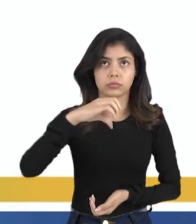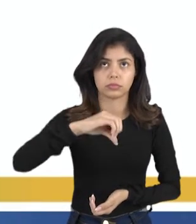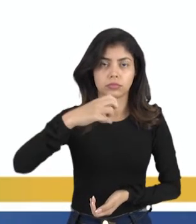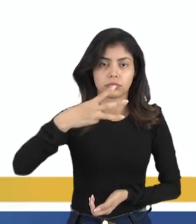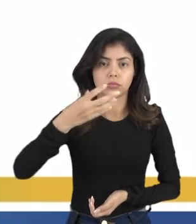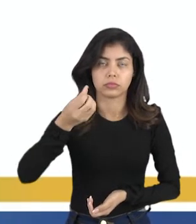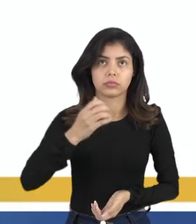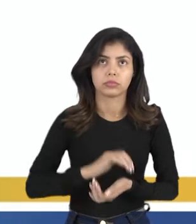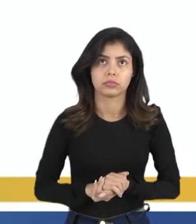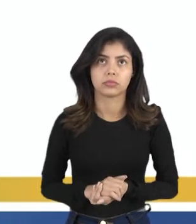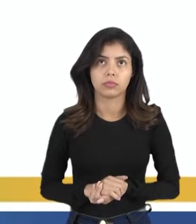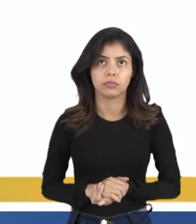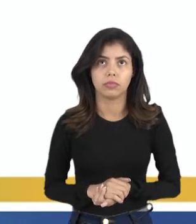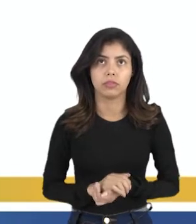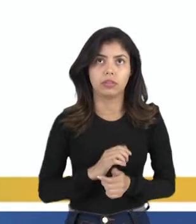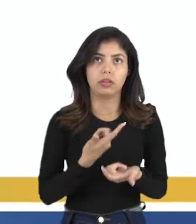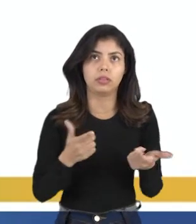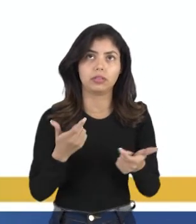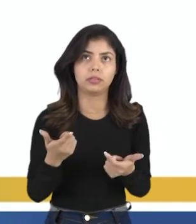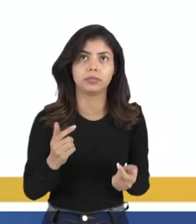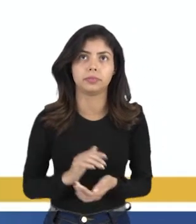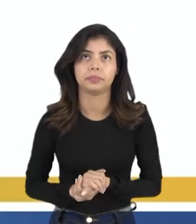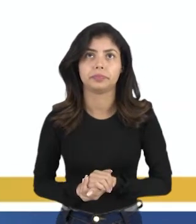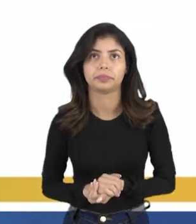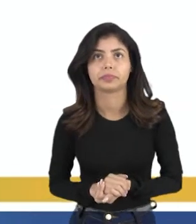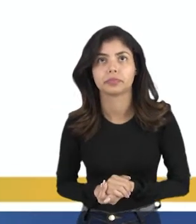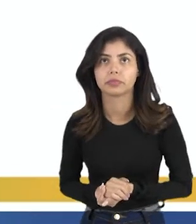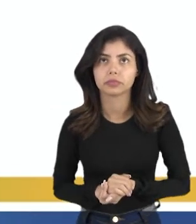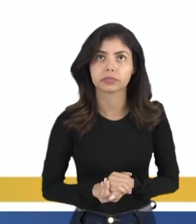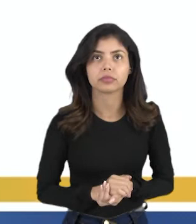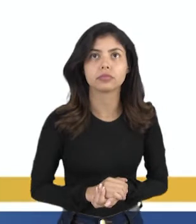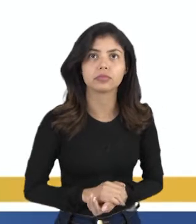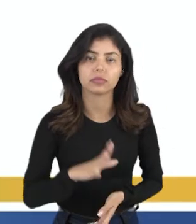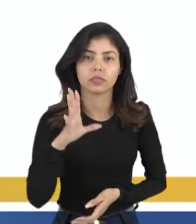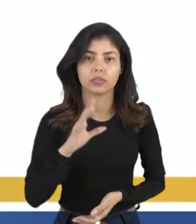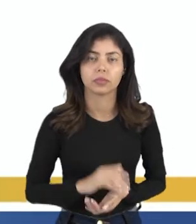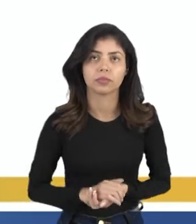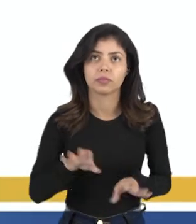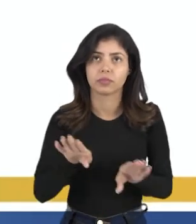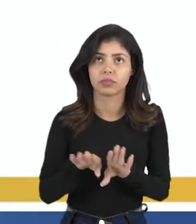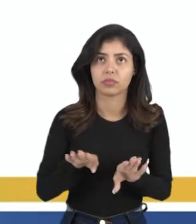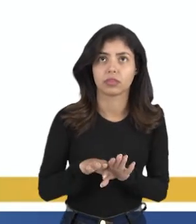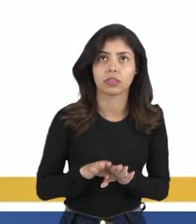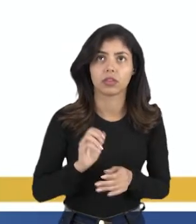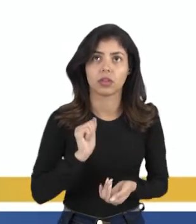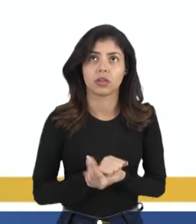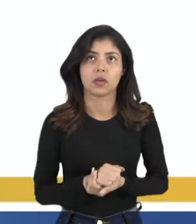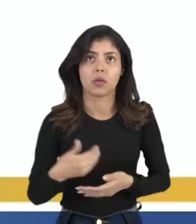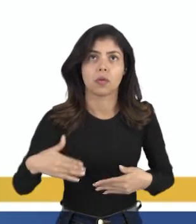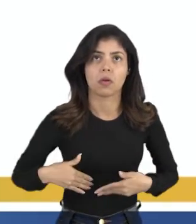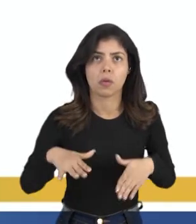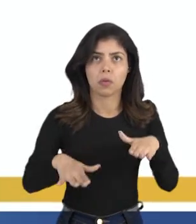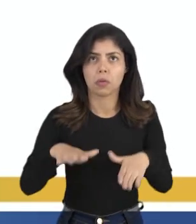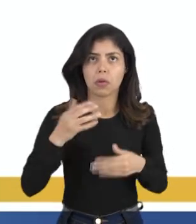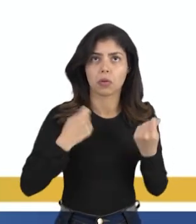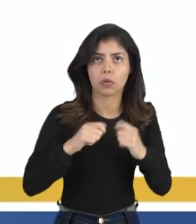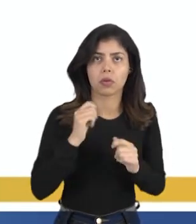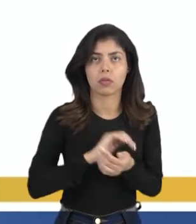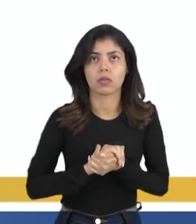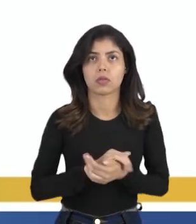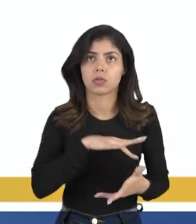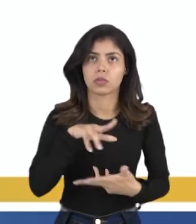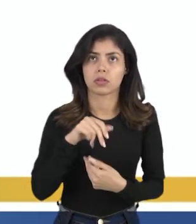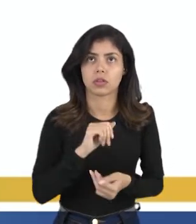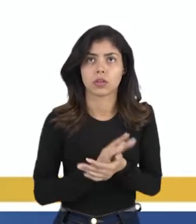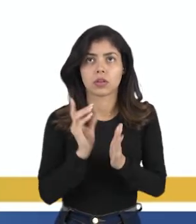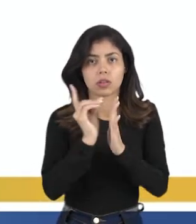1936. Um ícone da Grande Depressão Americana, momento de declínio econômico crônico no mundo durante a